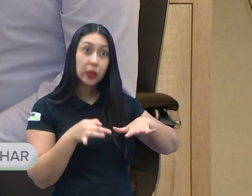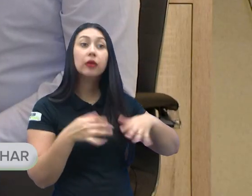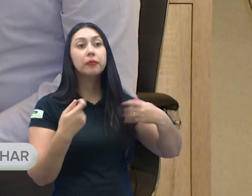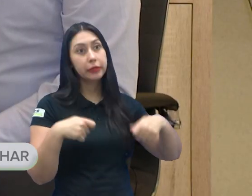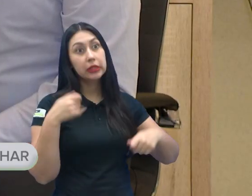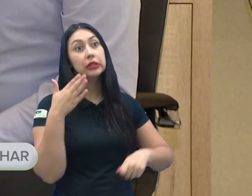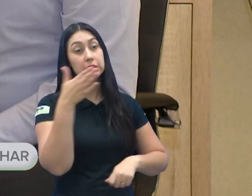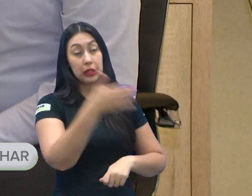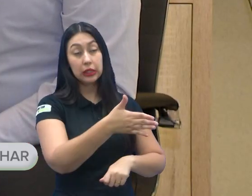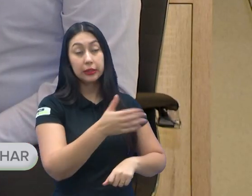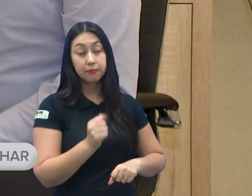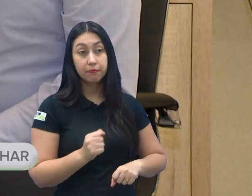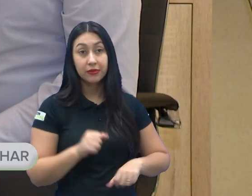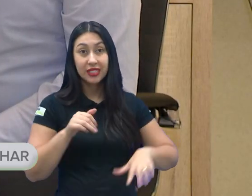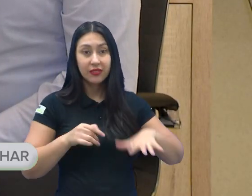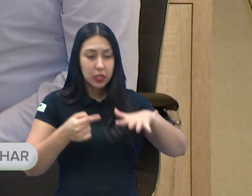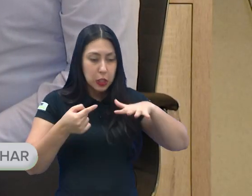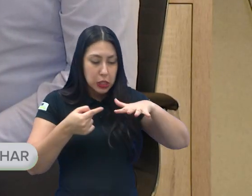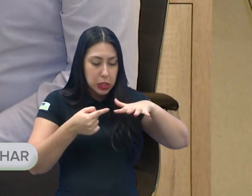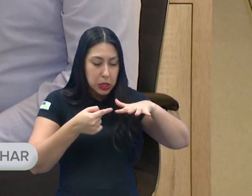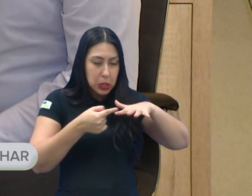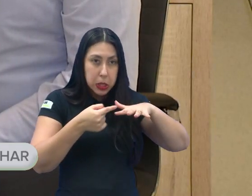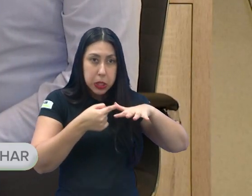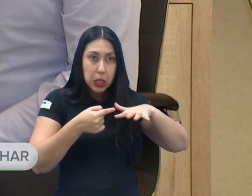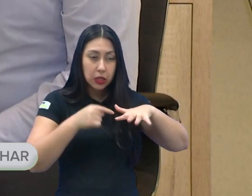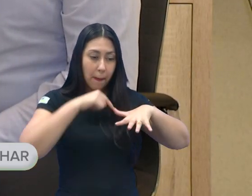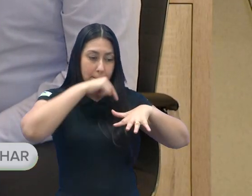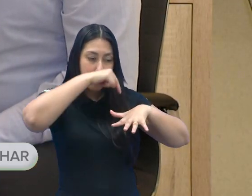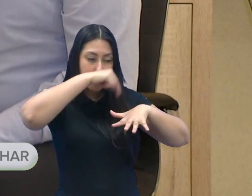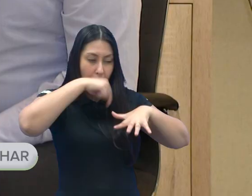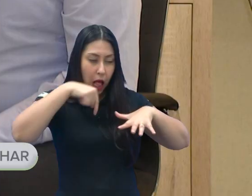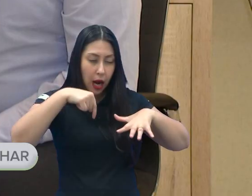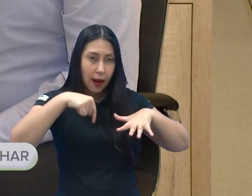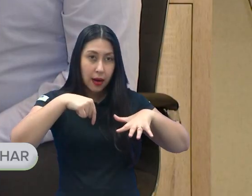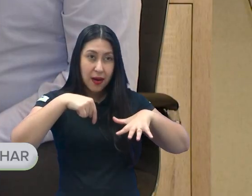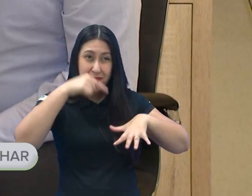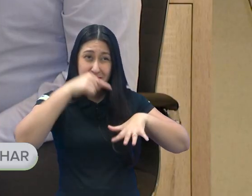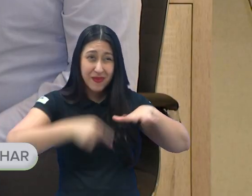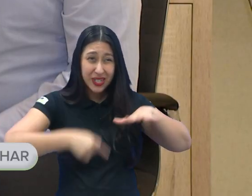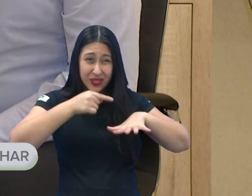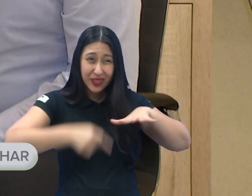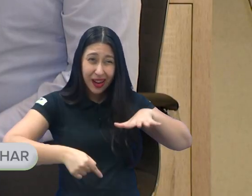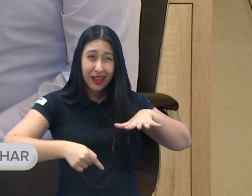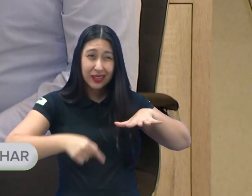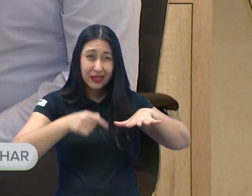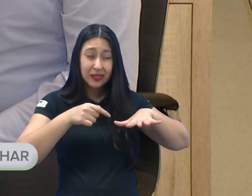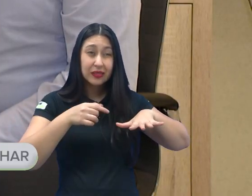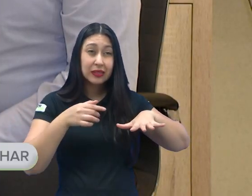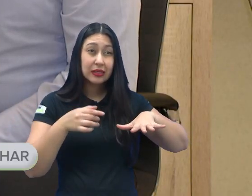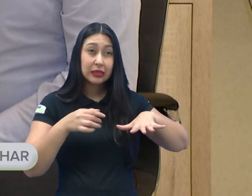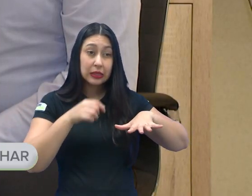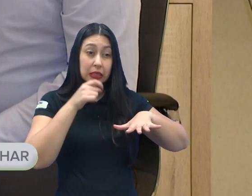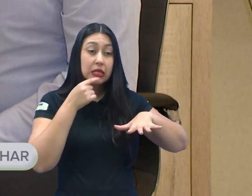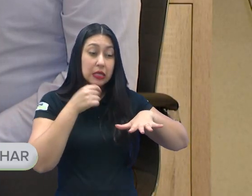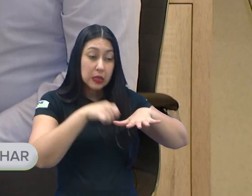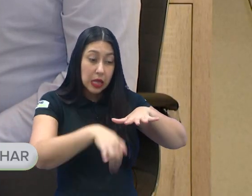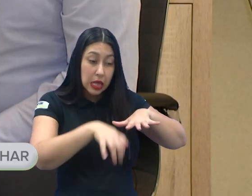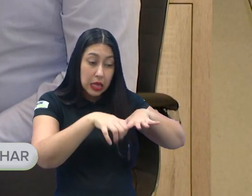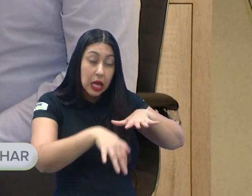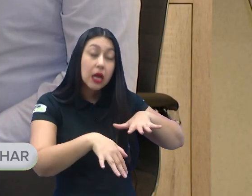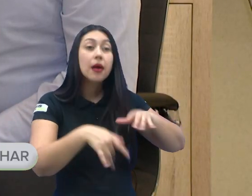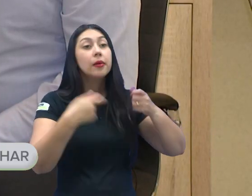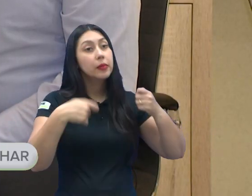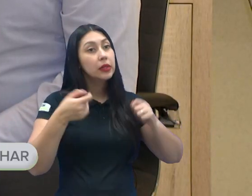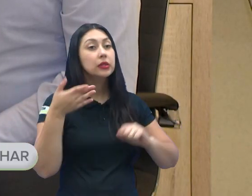tá? Tá com rachadura profunda, com fissuras, né, machucados, ulceração, esse é o momento de procurar um podólogo,